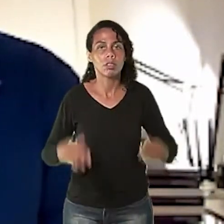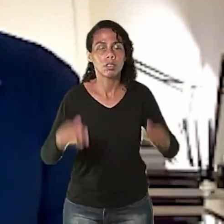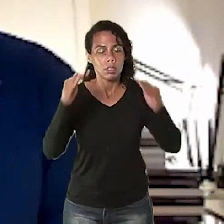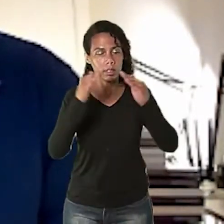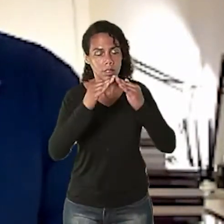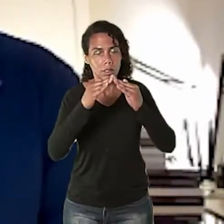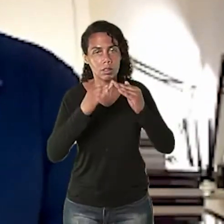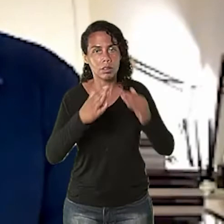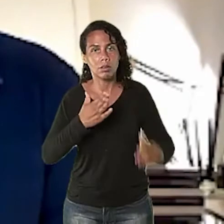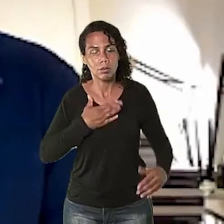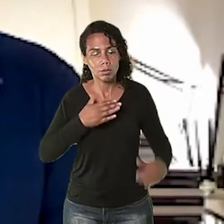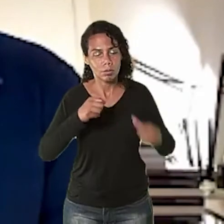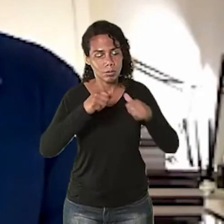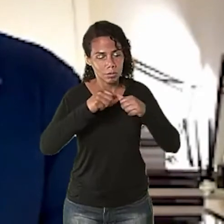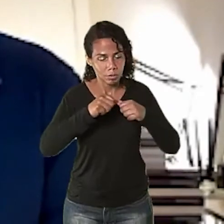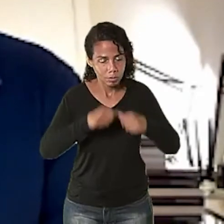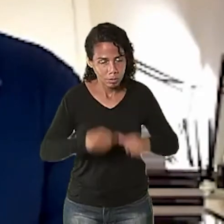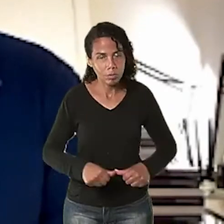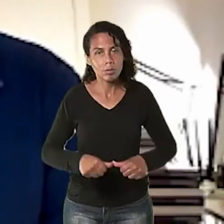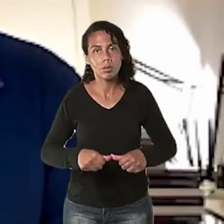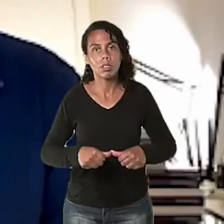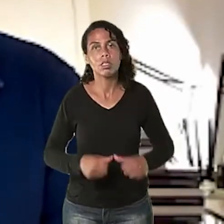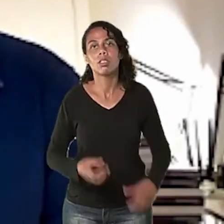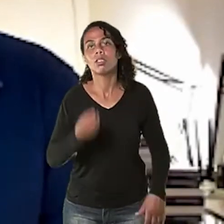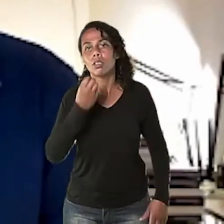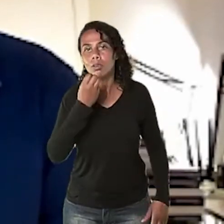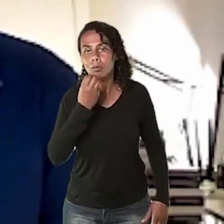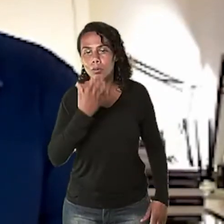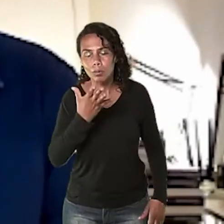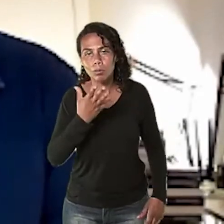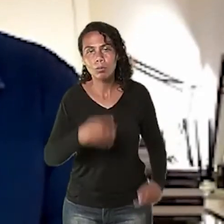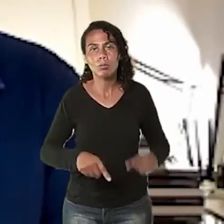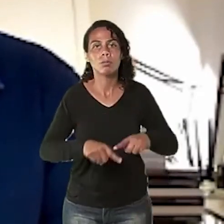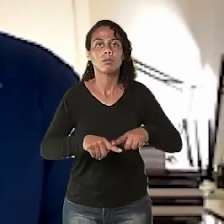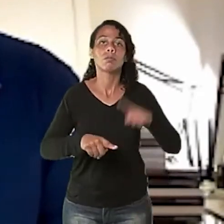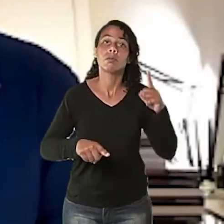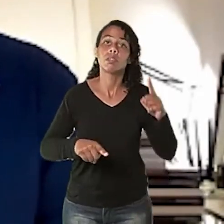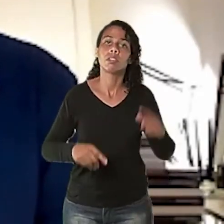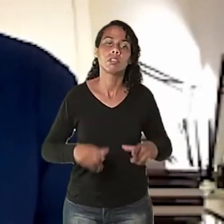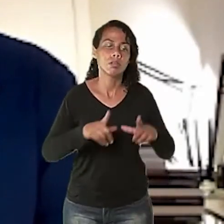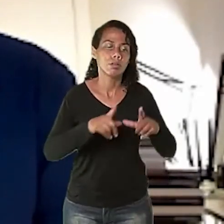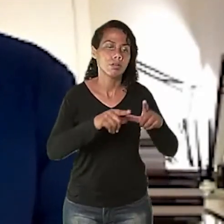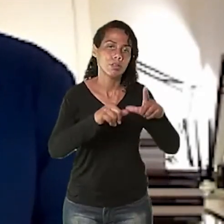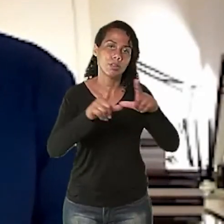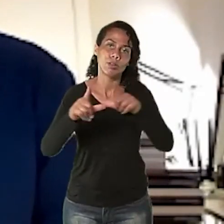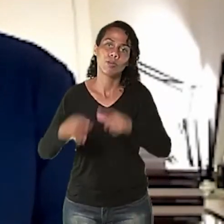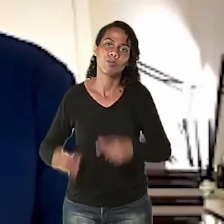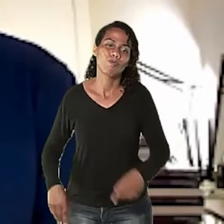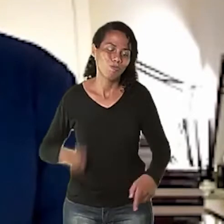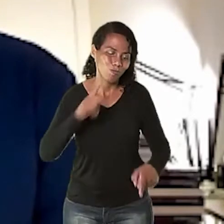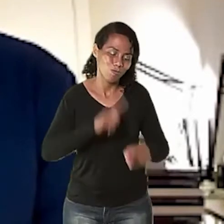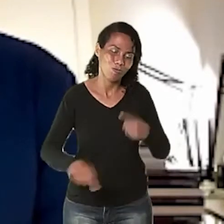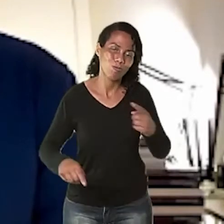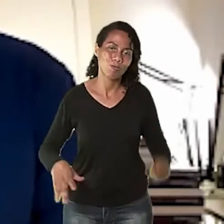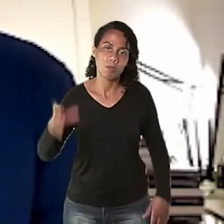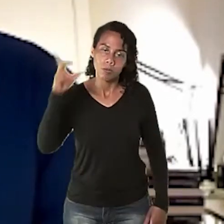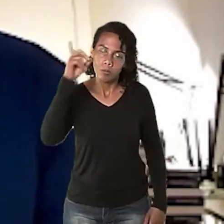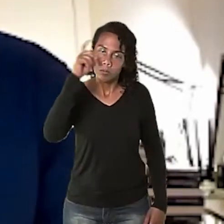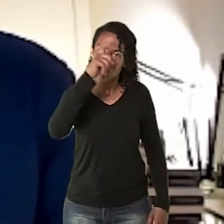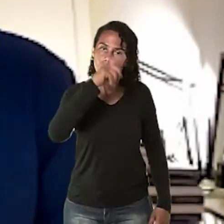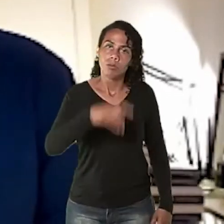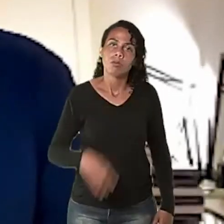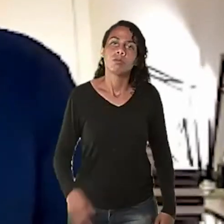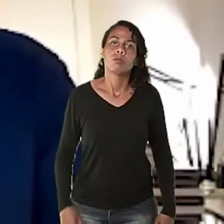gente não vai abandonar o Brasil. É só esse Brasil de agora que está foda. E não para mim não foi